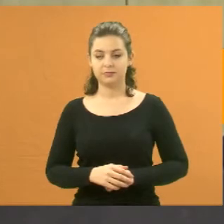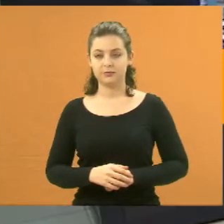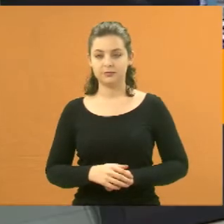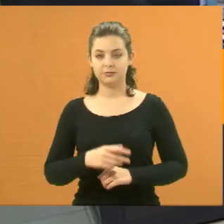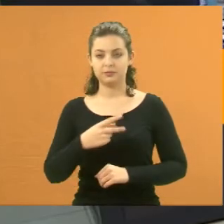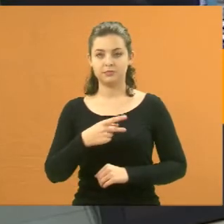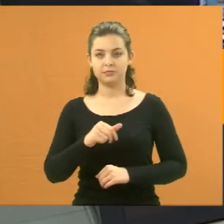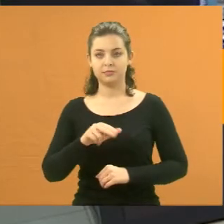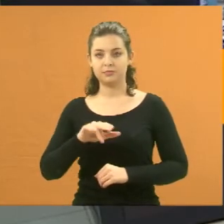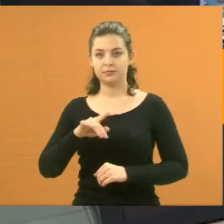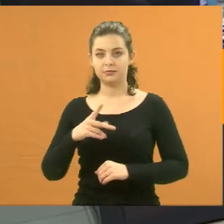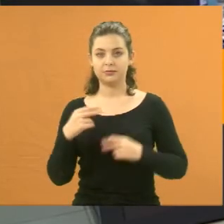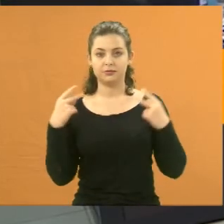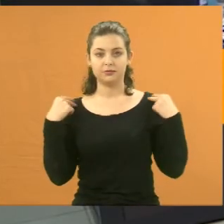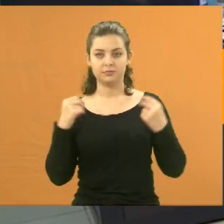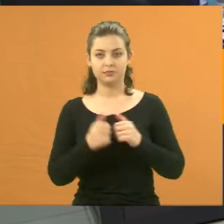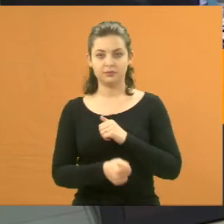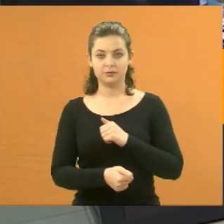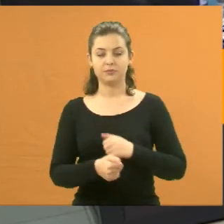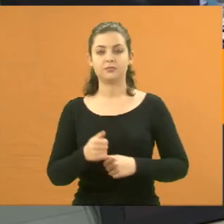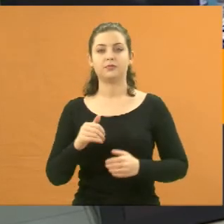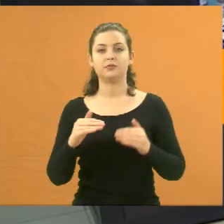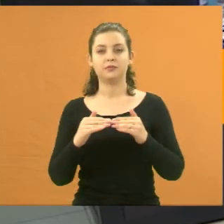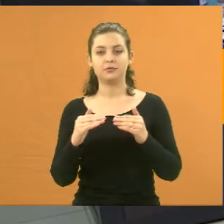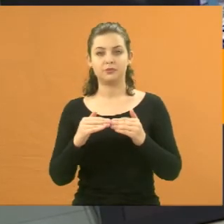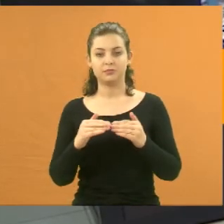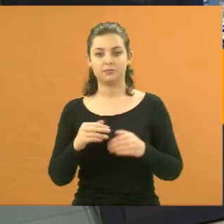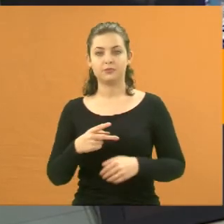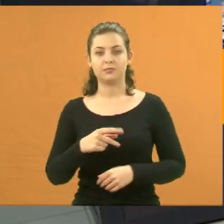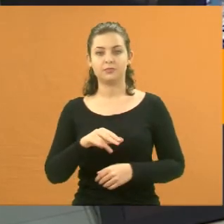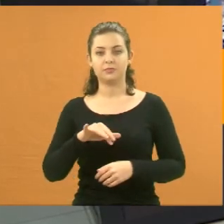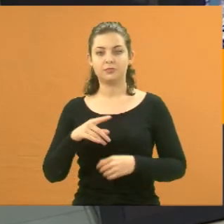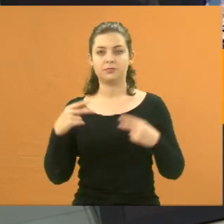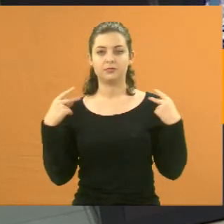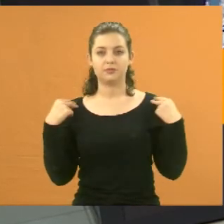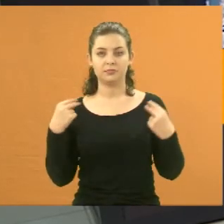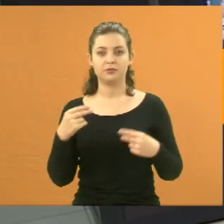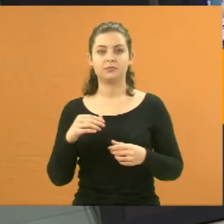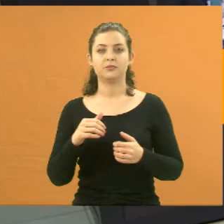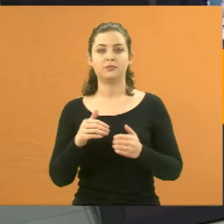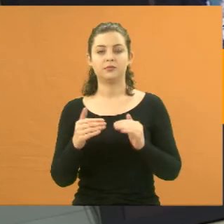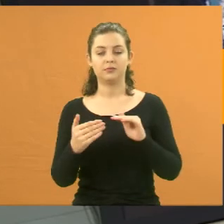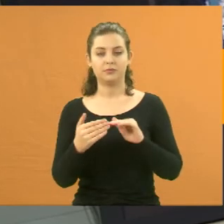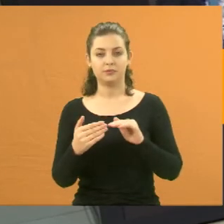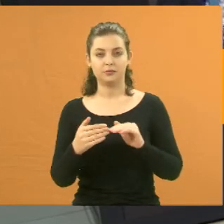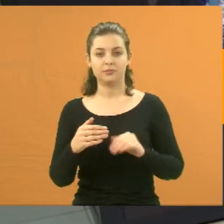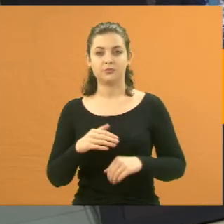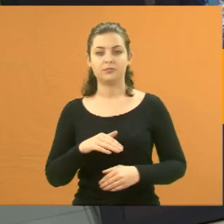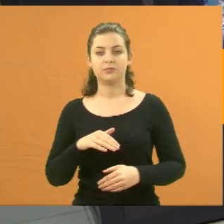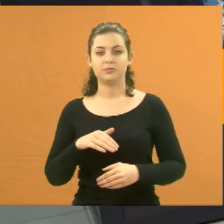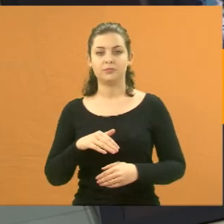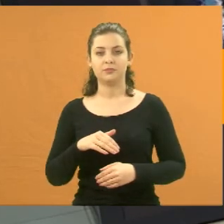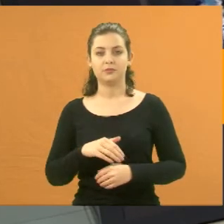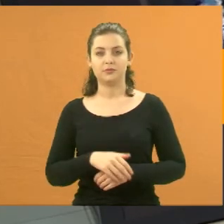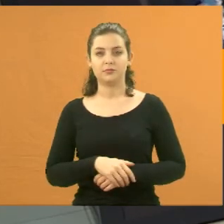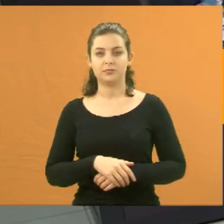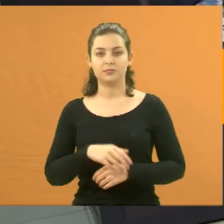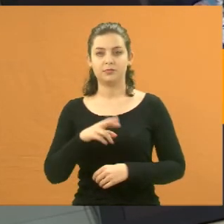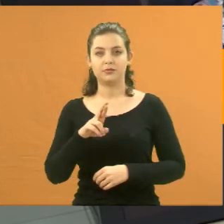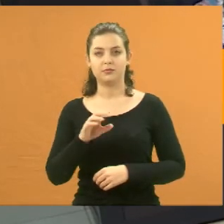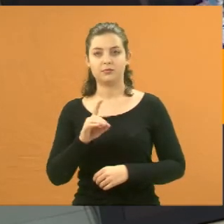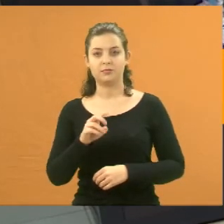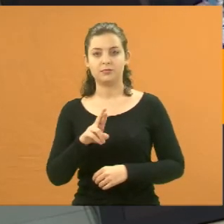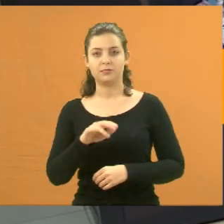vereador Paulinho do Esporte? Favorável. Como vota o vereador Paulinho dos Condutores? Favorável. Como vota o vereador Dr.